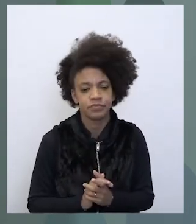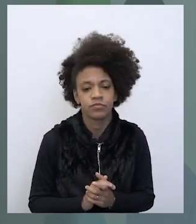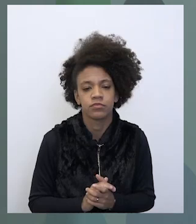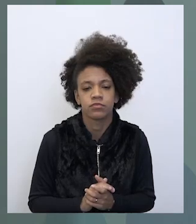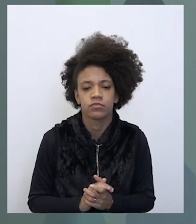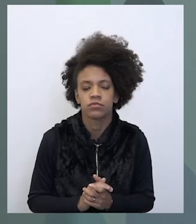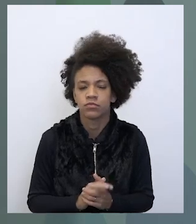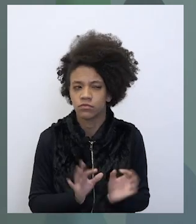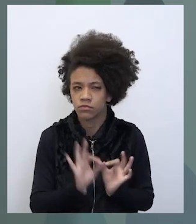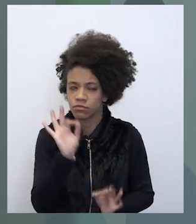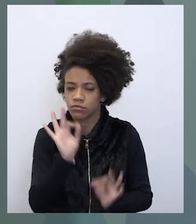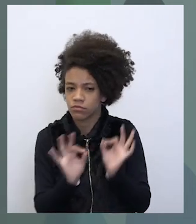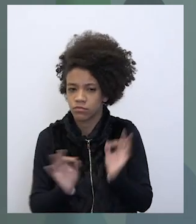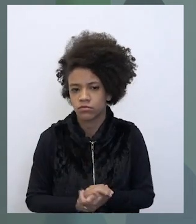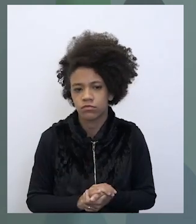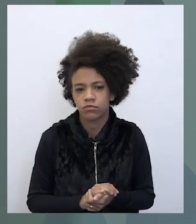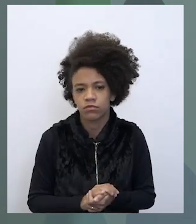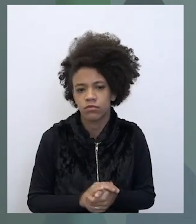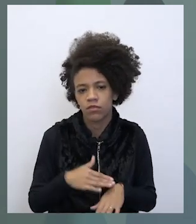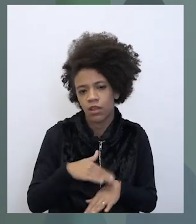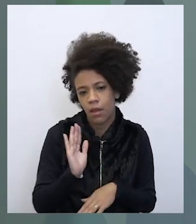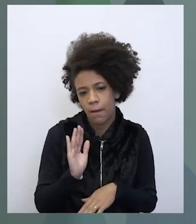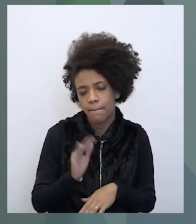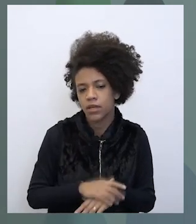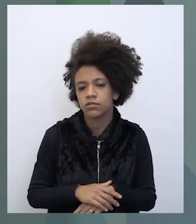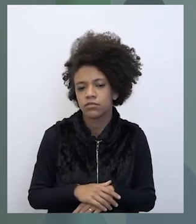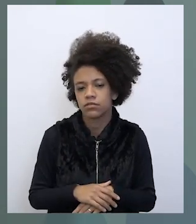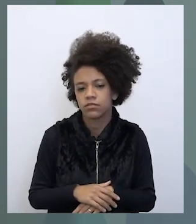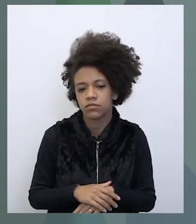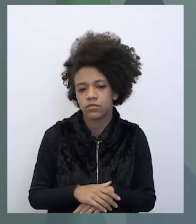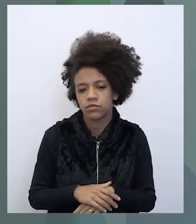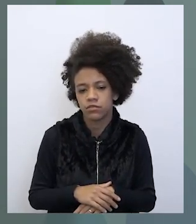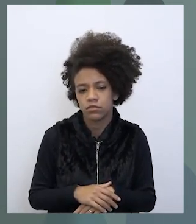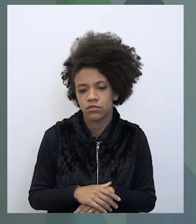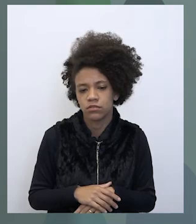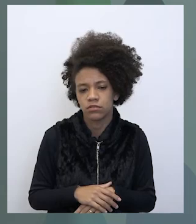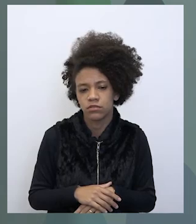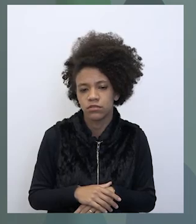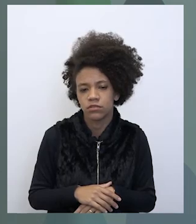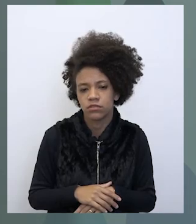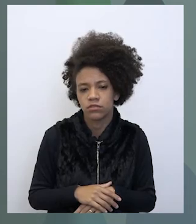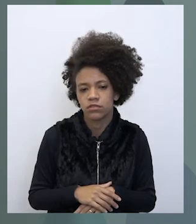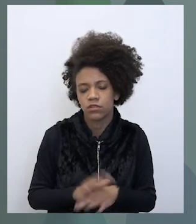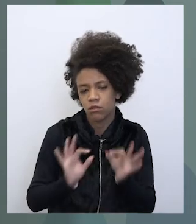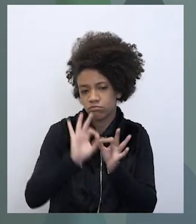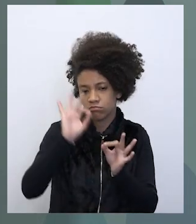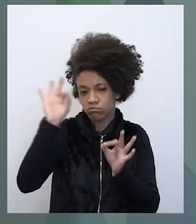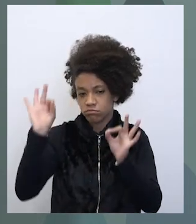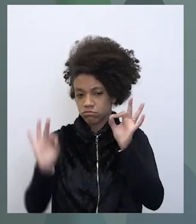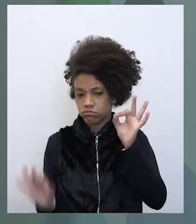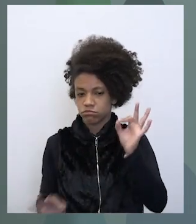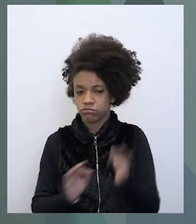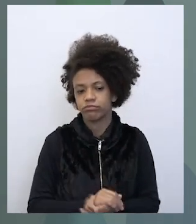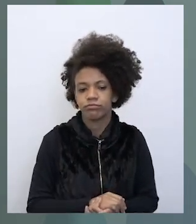daqui de baixo. Vou começar daqui que tá mais pertinho. Aí eu vou descer até o 3 e aqui eu vou descer até o